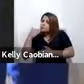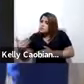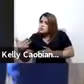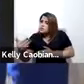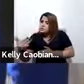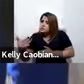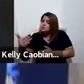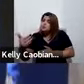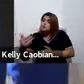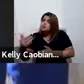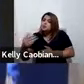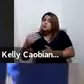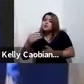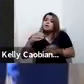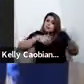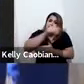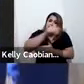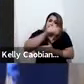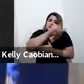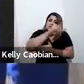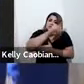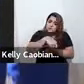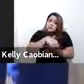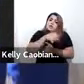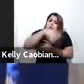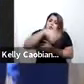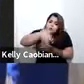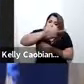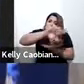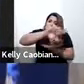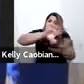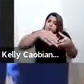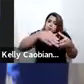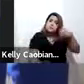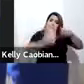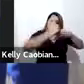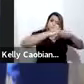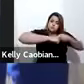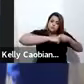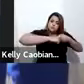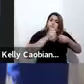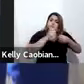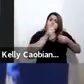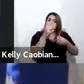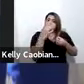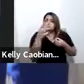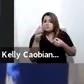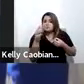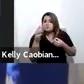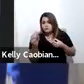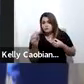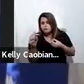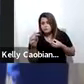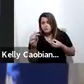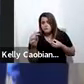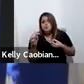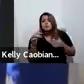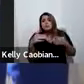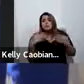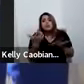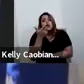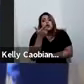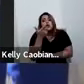e determinação de reintegração dos empregados para que houvesse uma melhor discussão